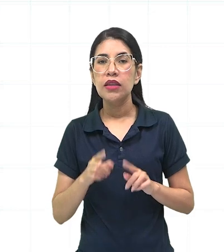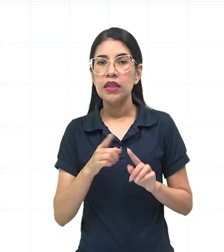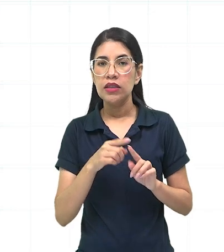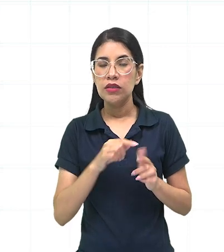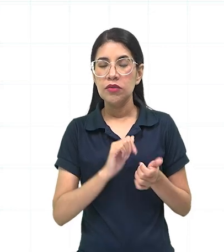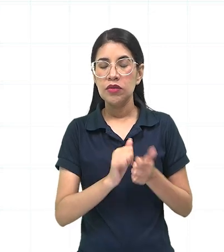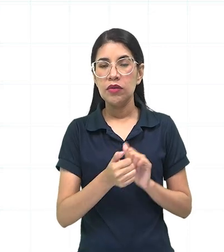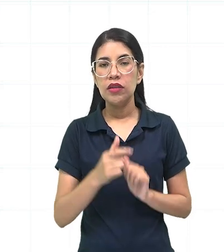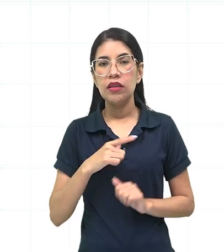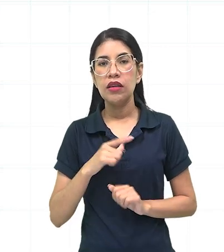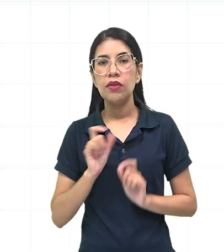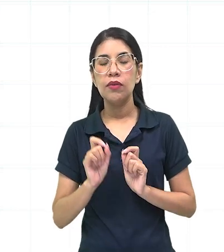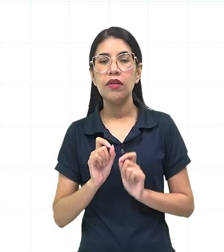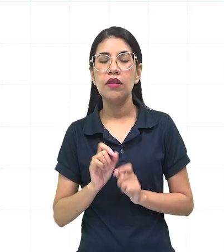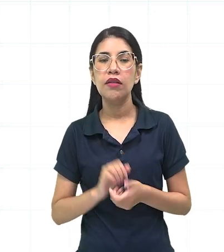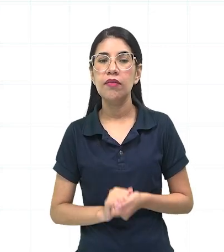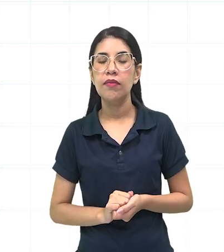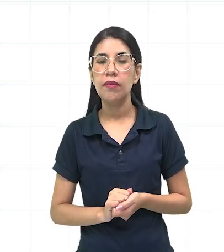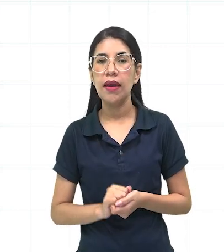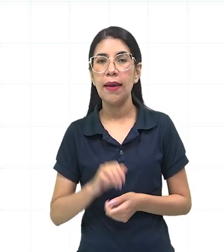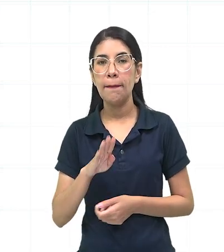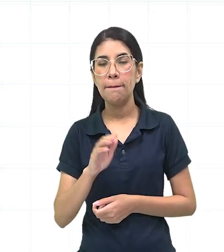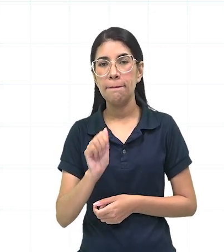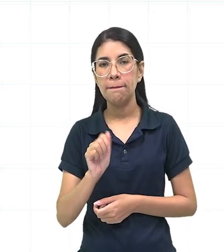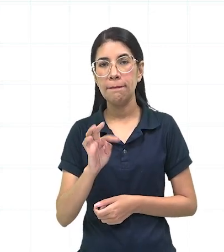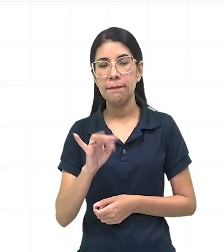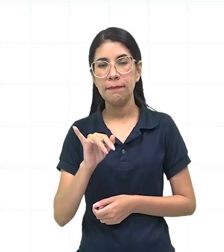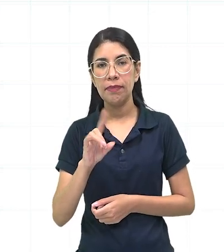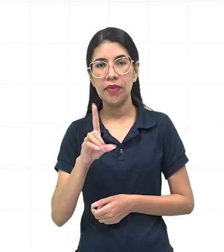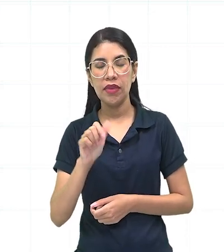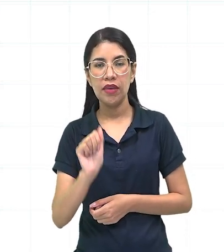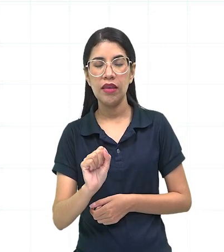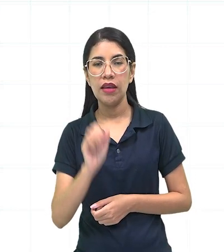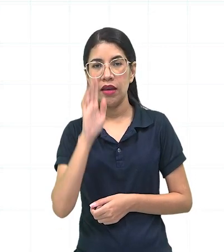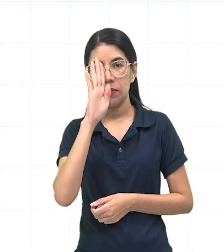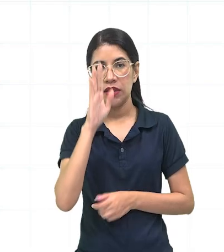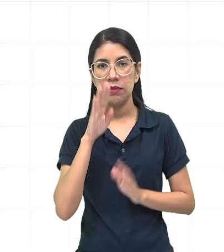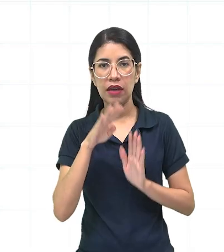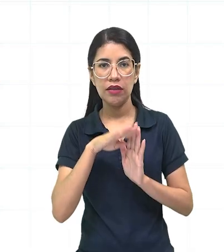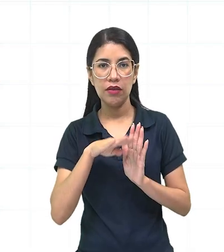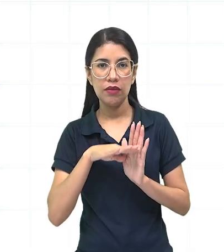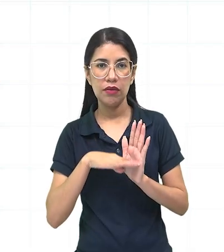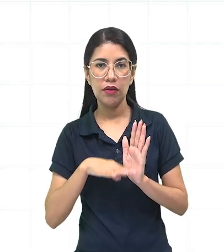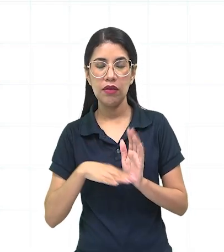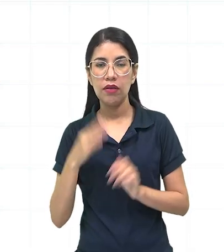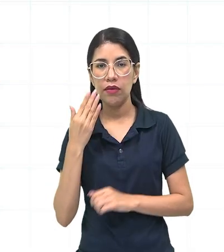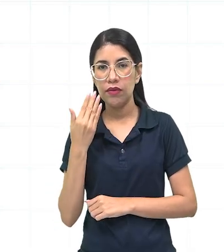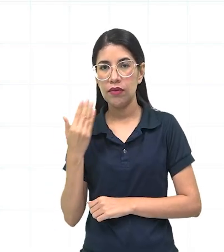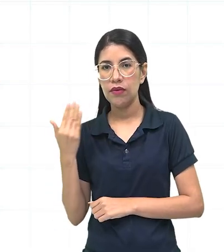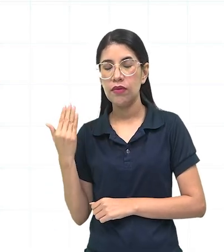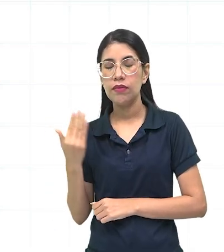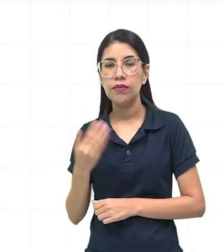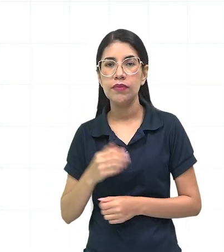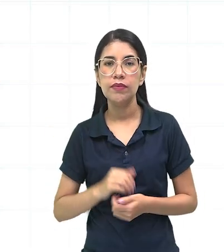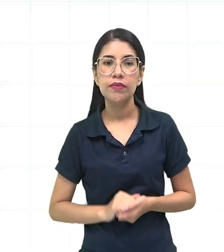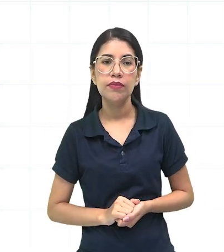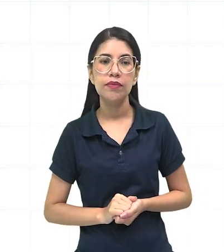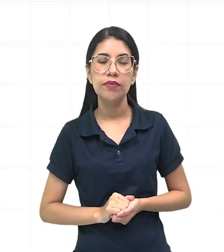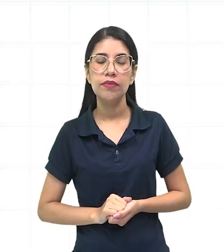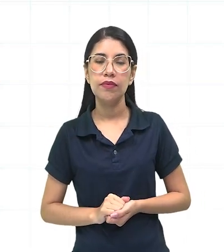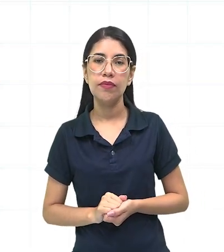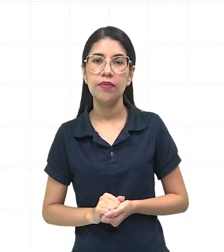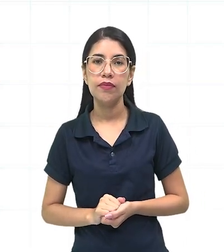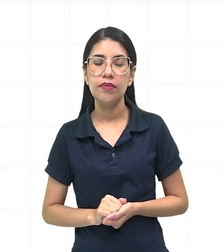algumas jogadas que elas são chamadas de batidas. E as principais batidas são a batida paralela, o voleio, a